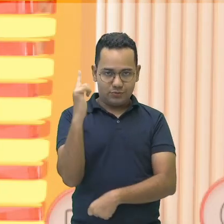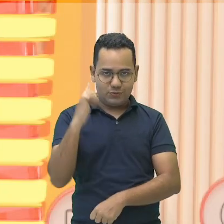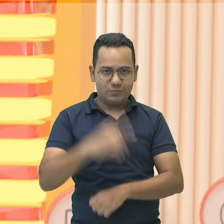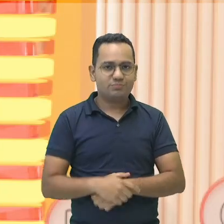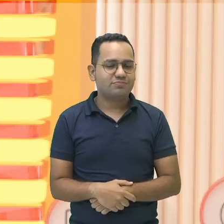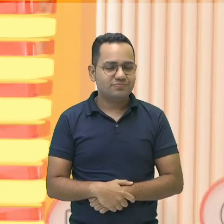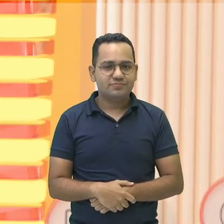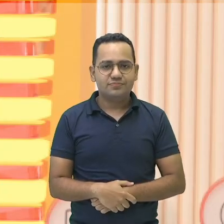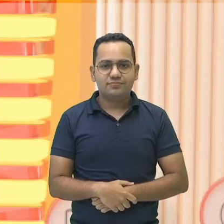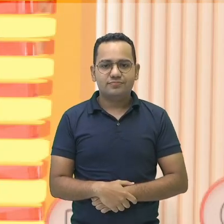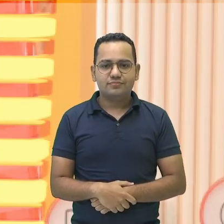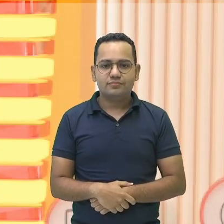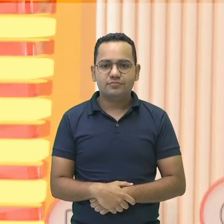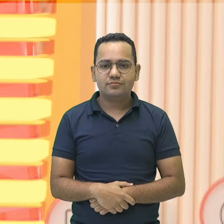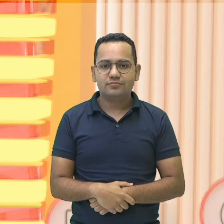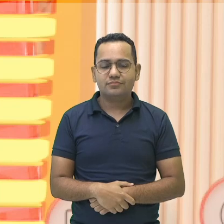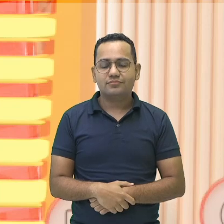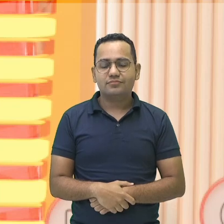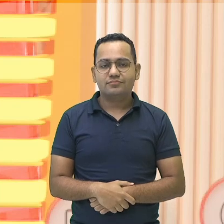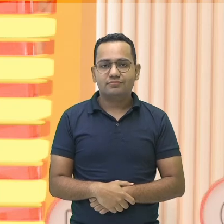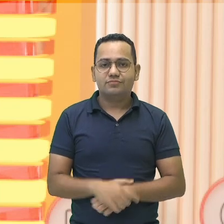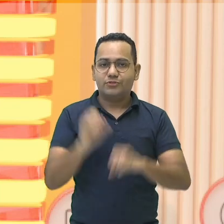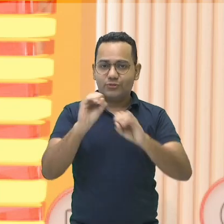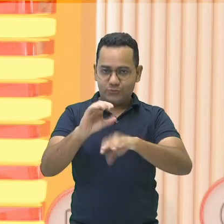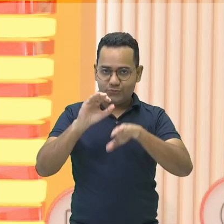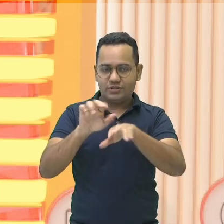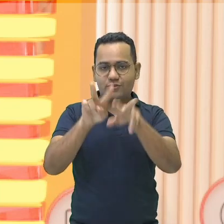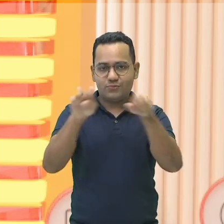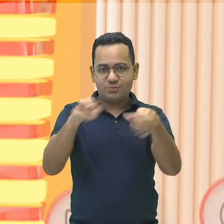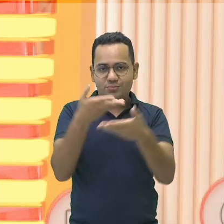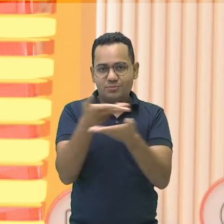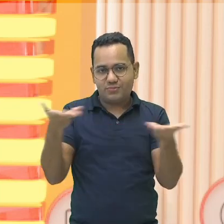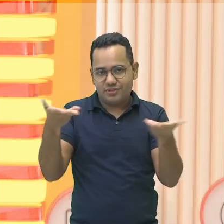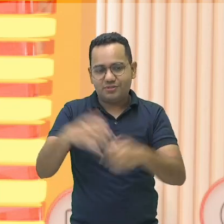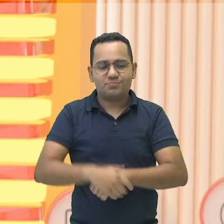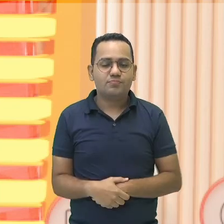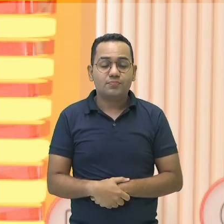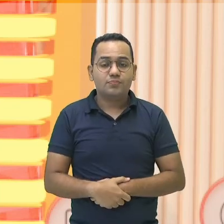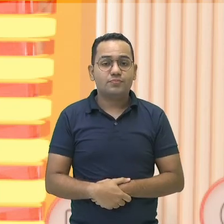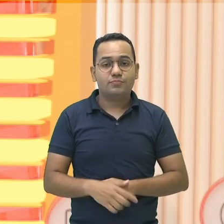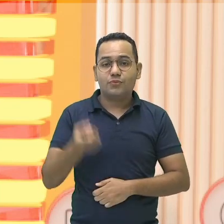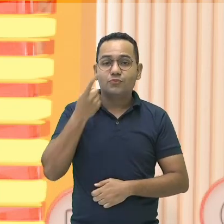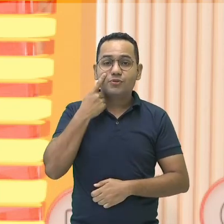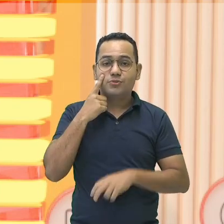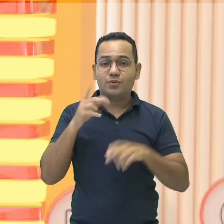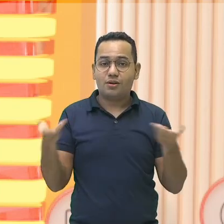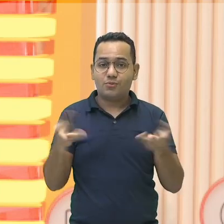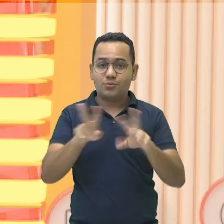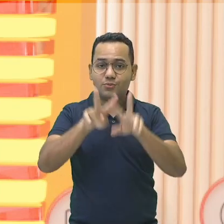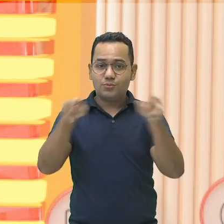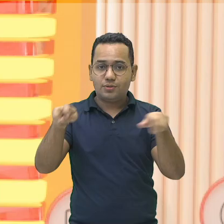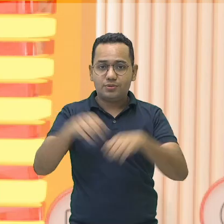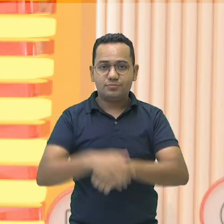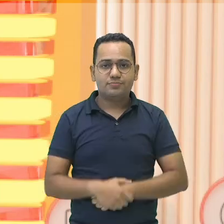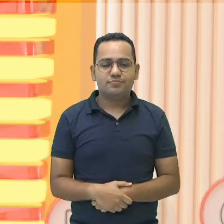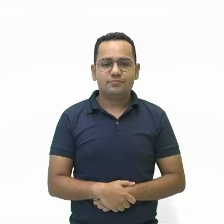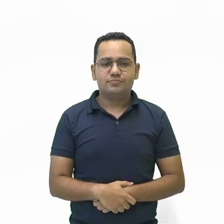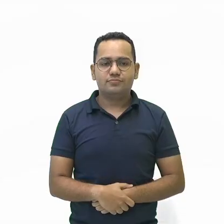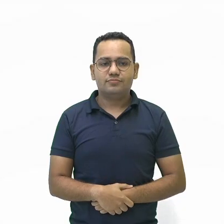vocês já me conhecem, e eu vou dar continuidade às nossas aulas. Vamos verificar qual o objeto de conhecimento da presente